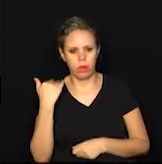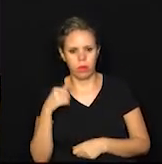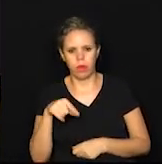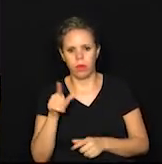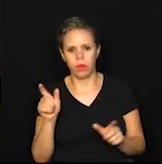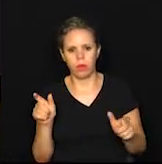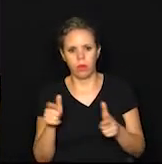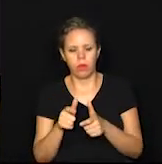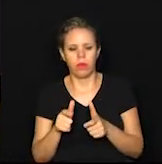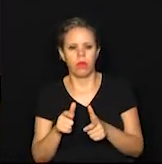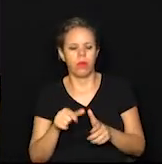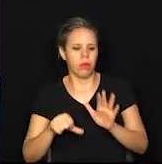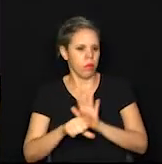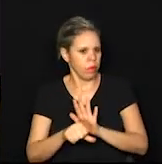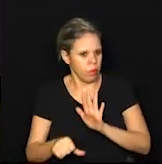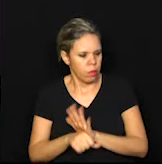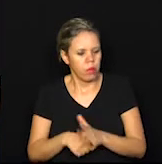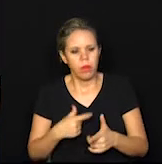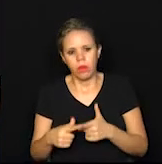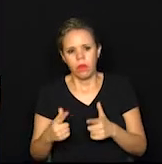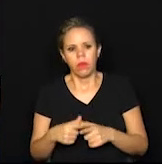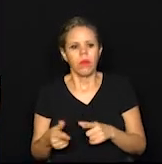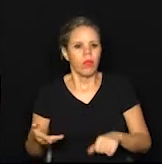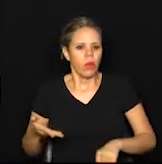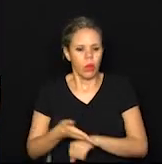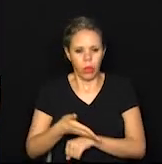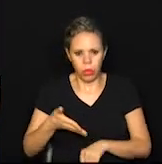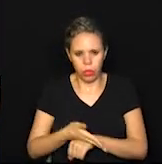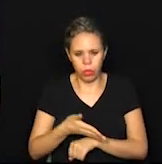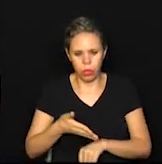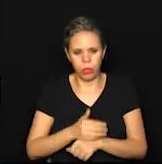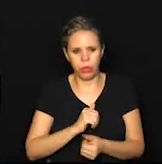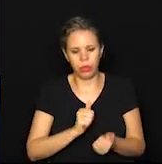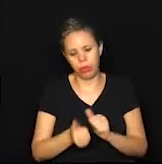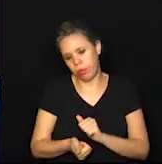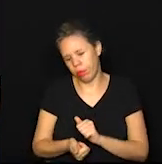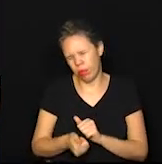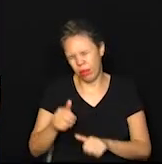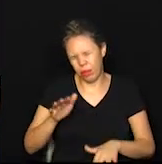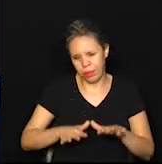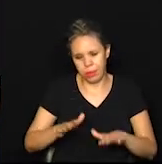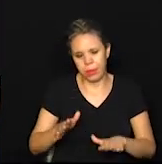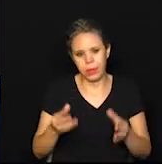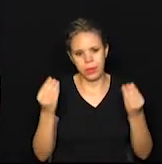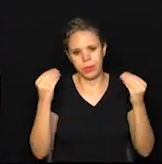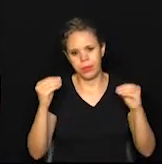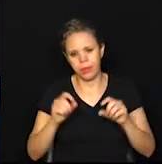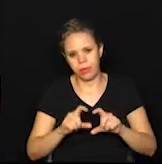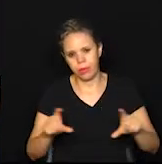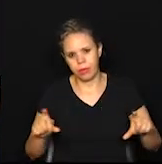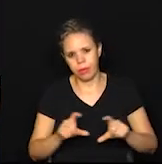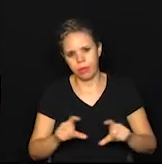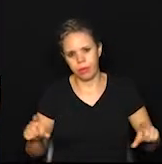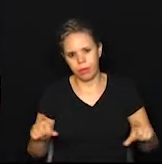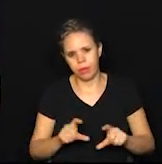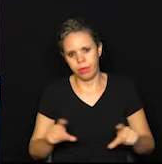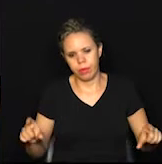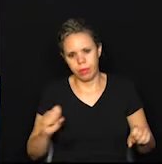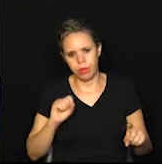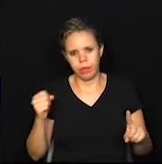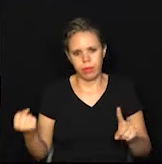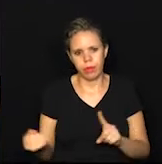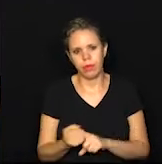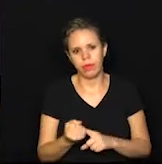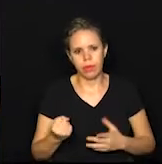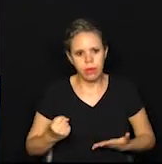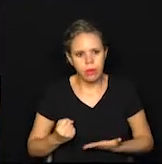diminui a criminalidade, a gente sabe que a inserção, muitas vezes, eu coloquei até aqui embaixo, a inserção social, isso ajuda